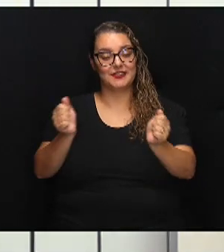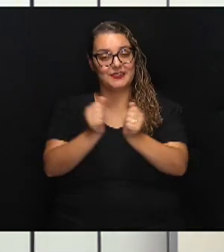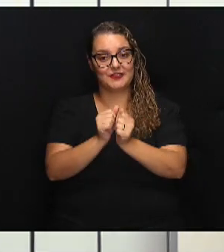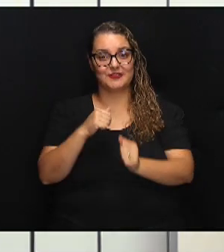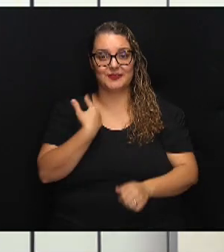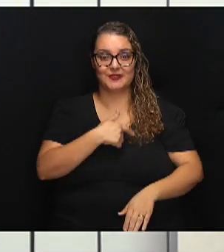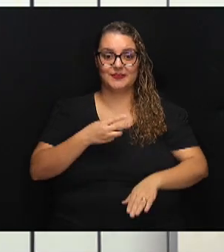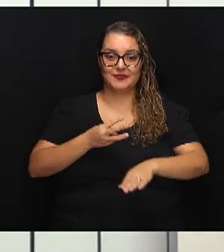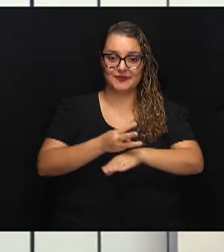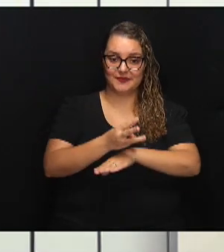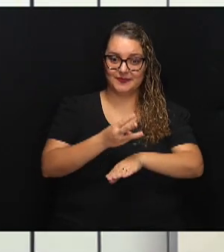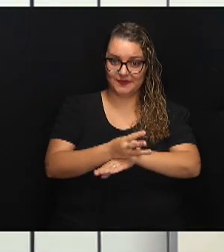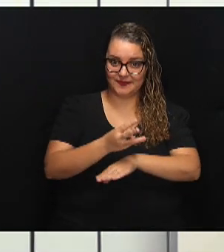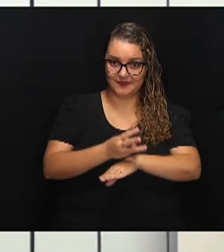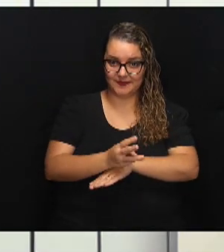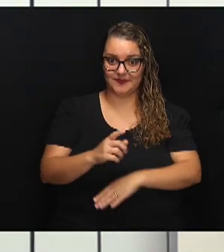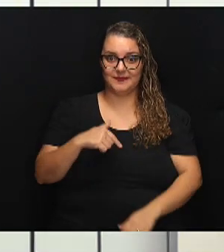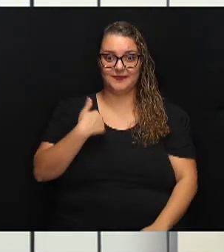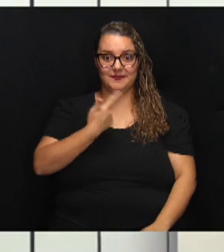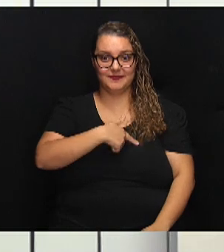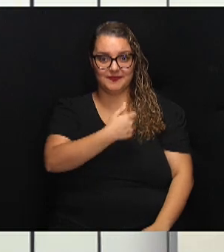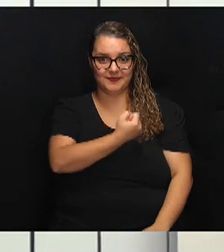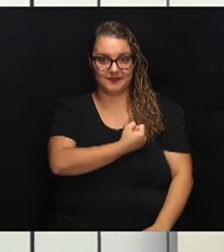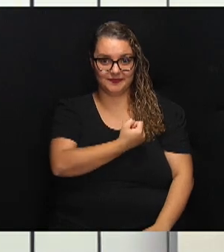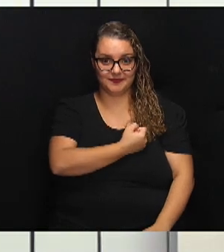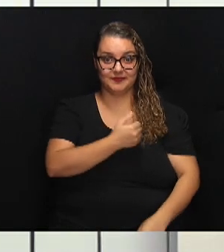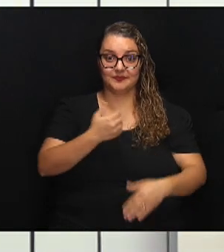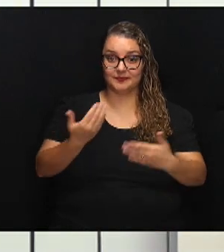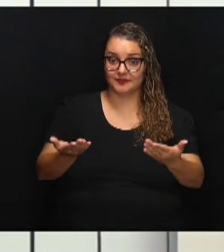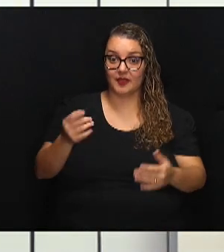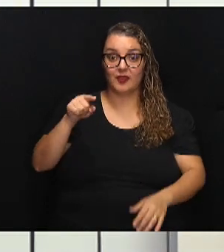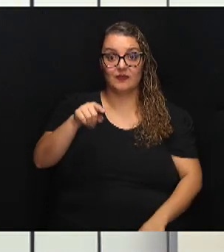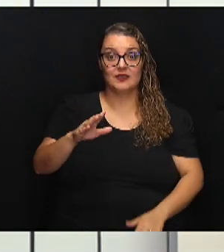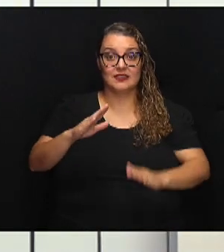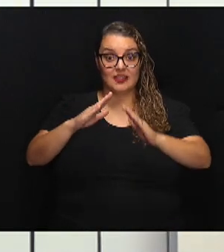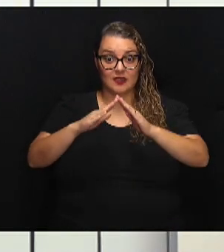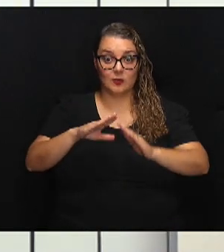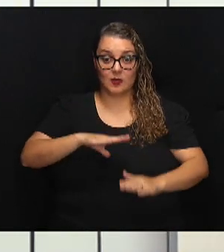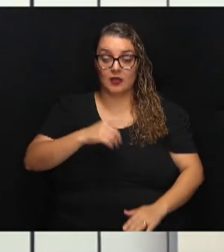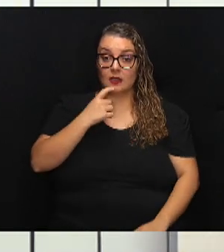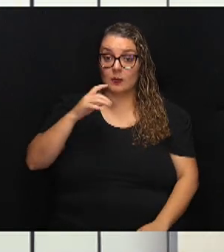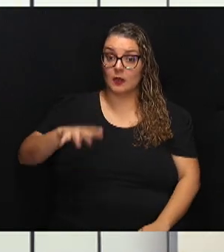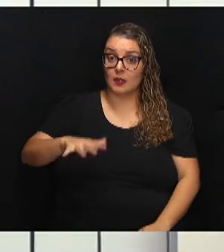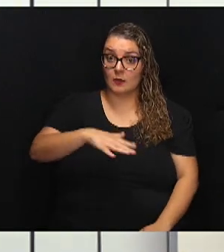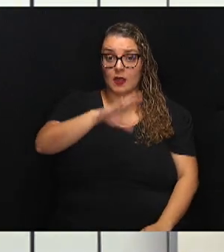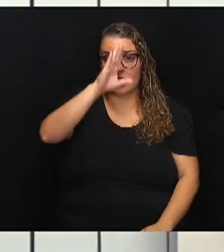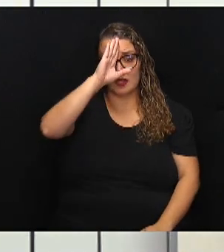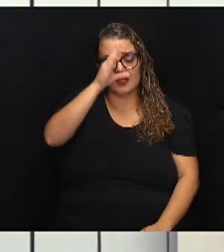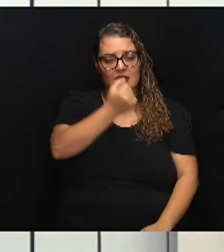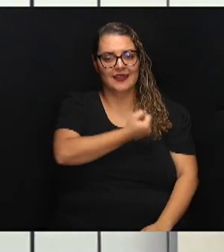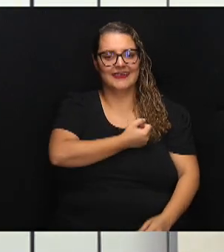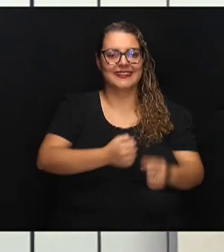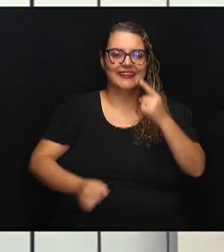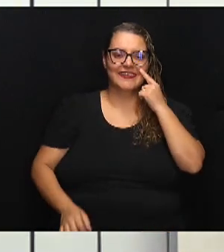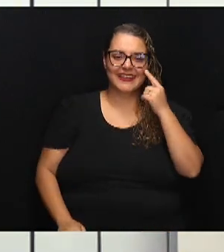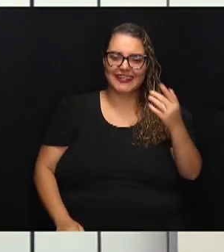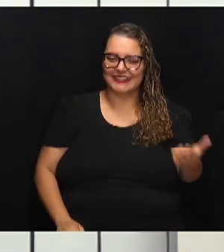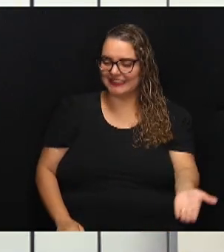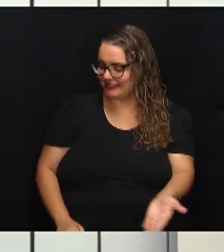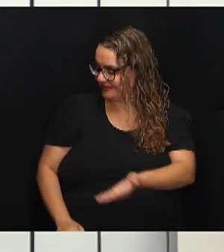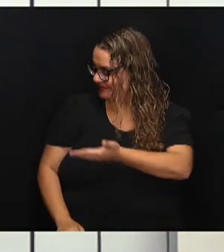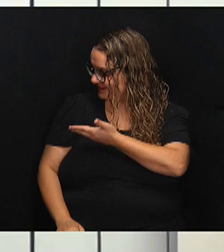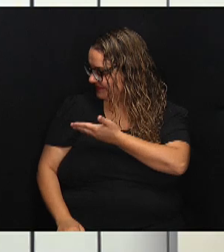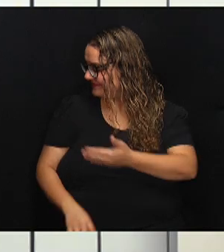participe. Mande a sua mensagem para o número do nosso WhatsApp. 19 é o nosso DDD. Para você que é de Campinas e